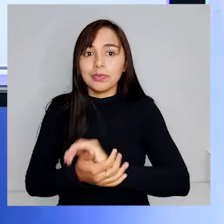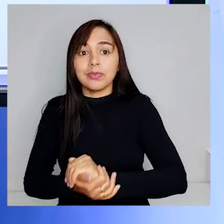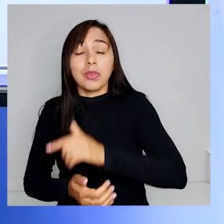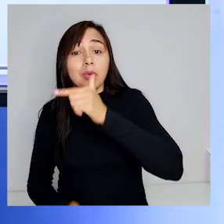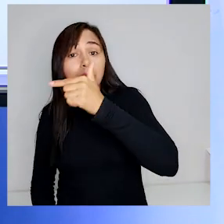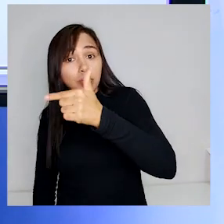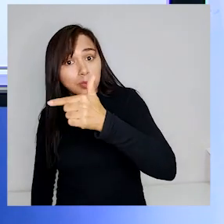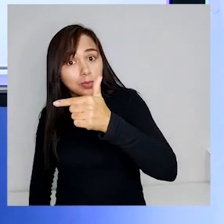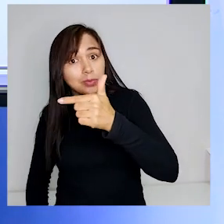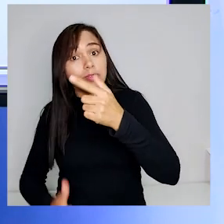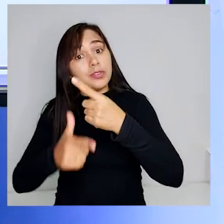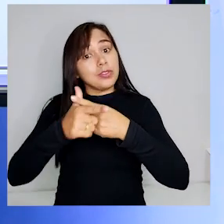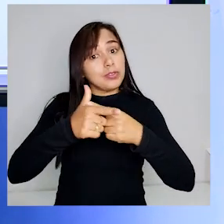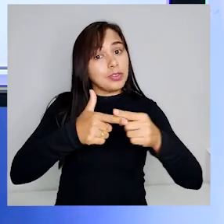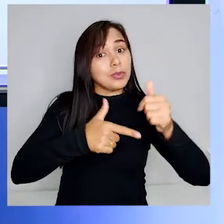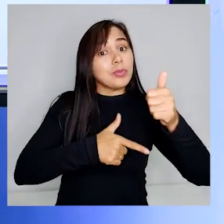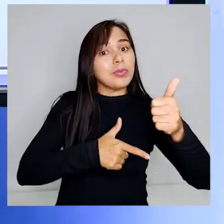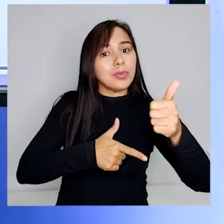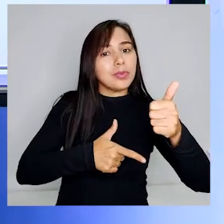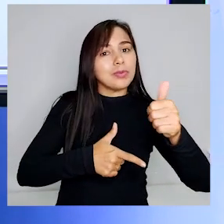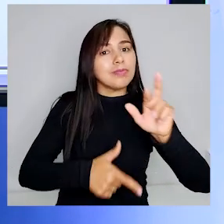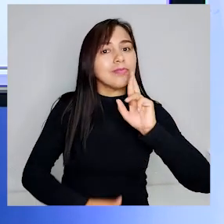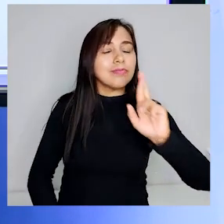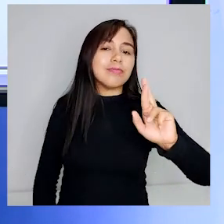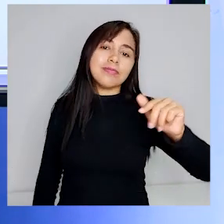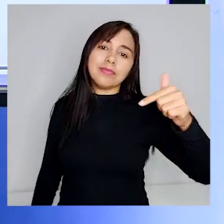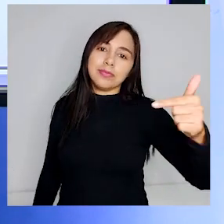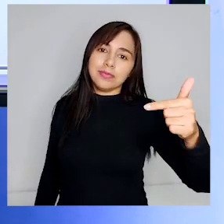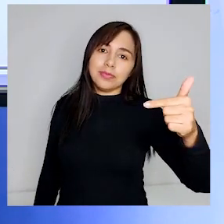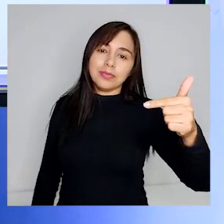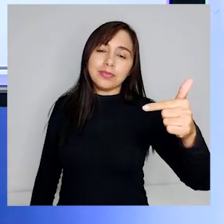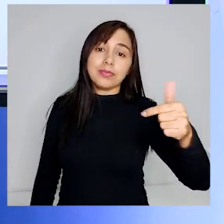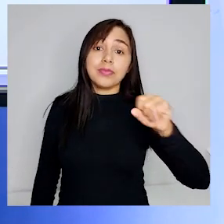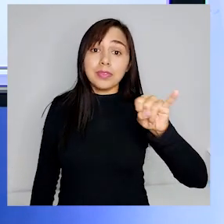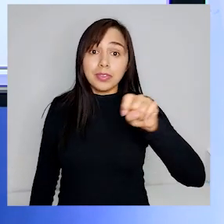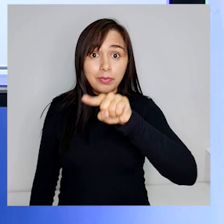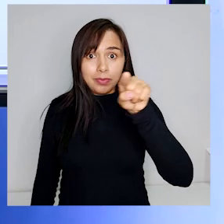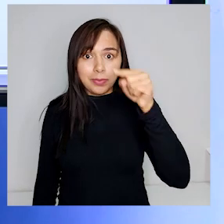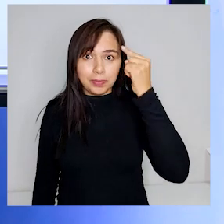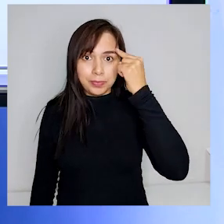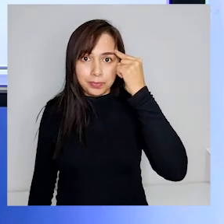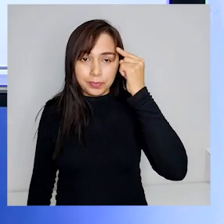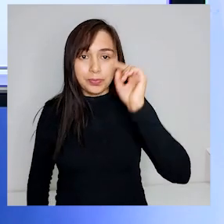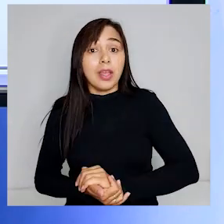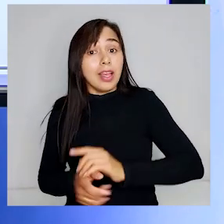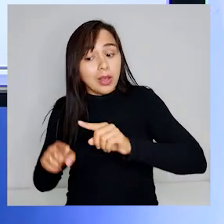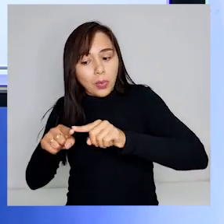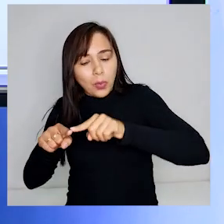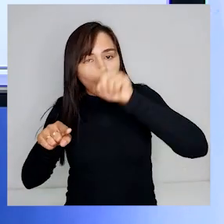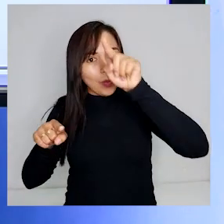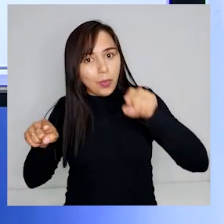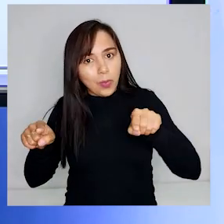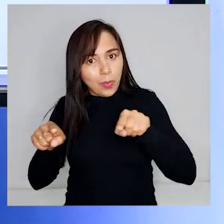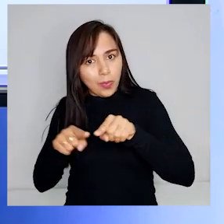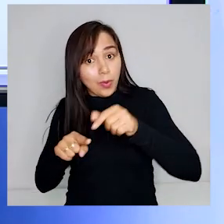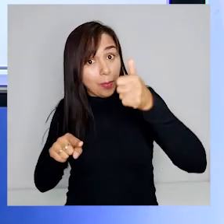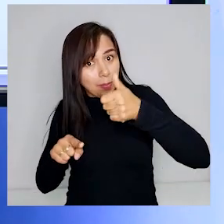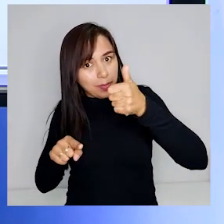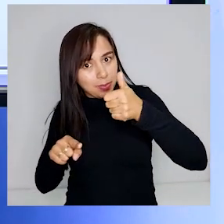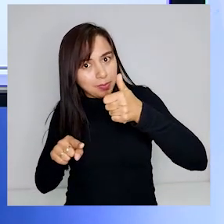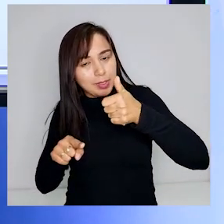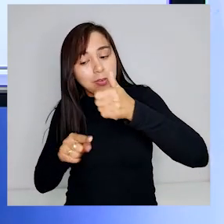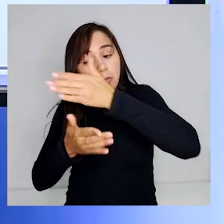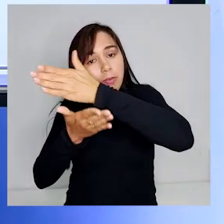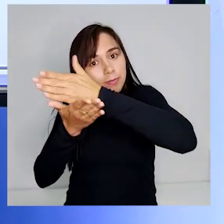2. Tá, mas aonde eu quero chegar com isso? Se você ver bem, eu considerei que eu cortei a altura dele ao